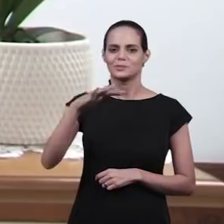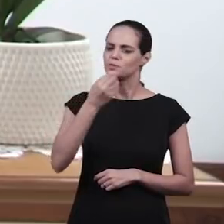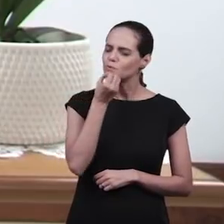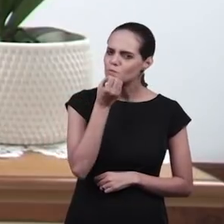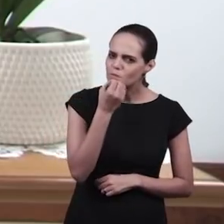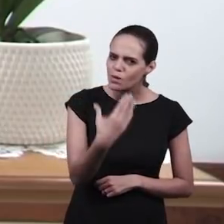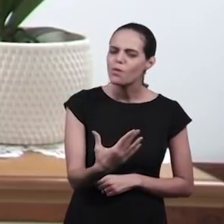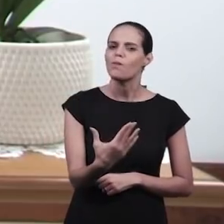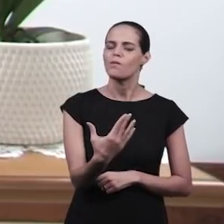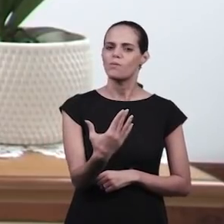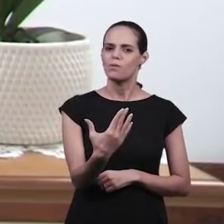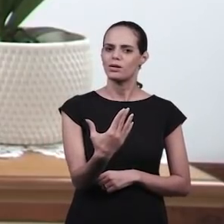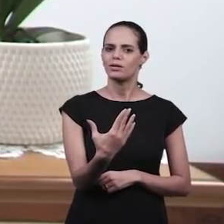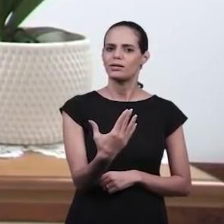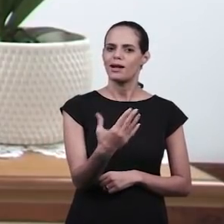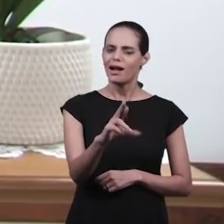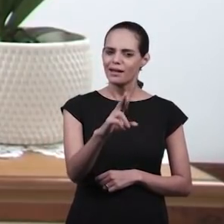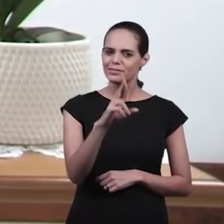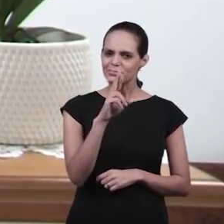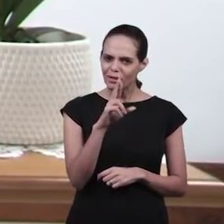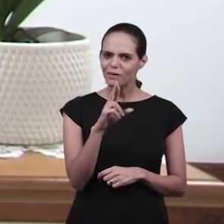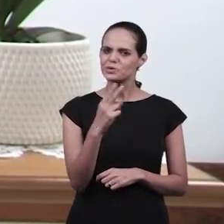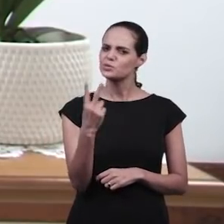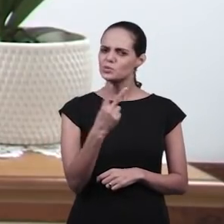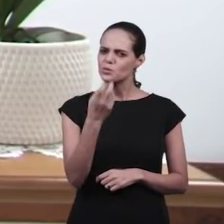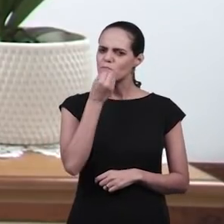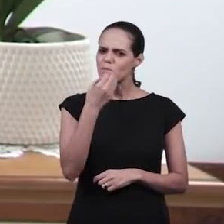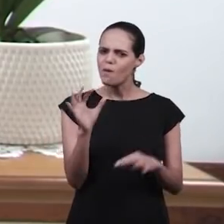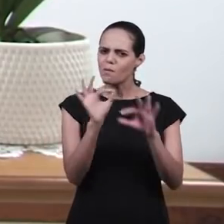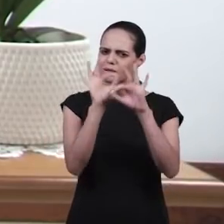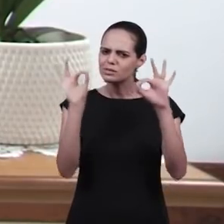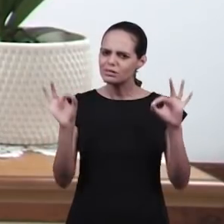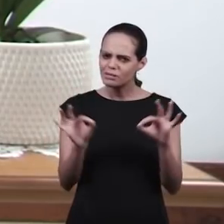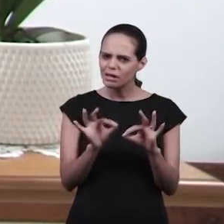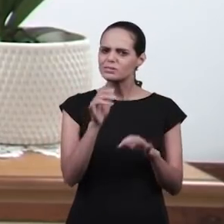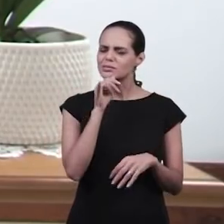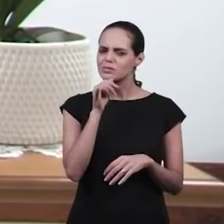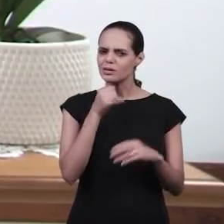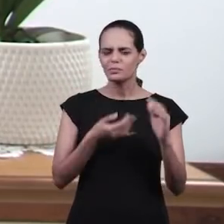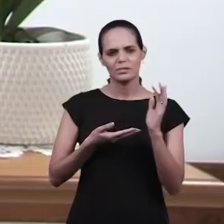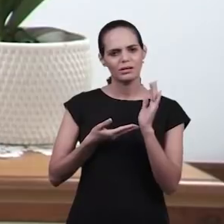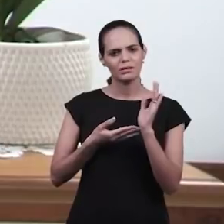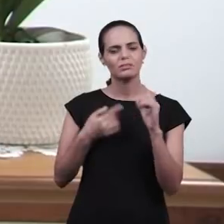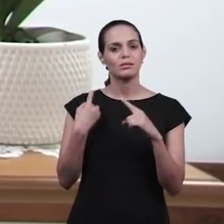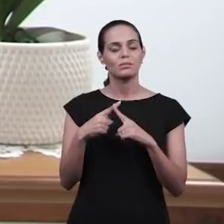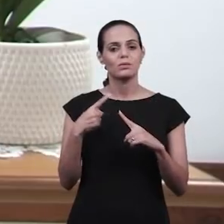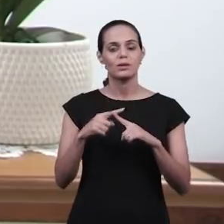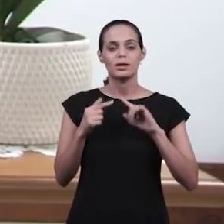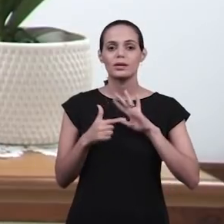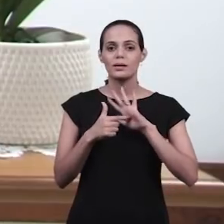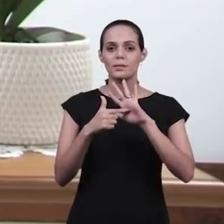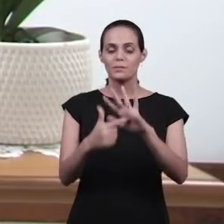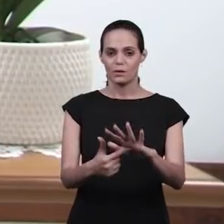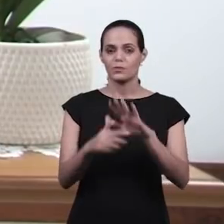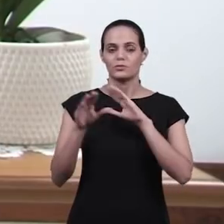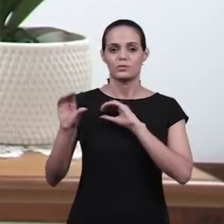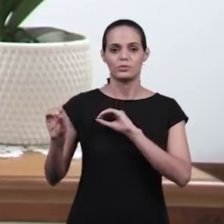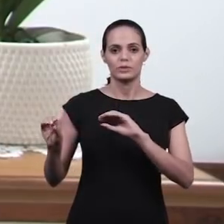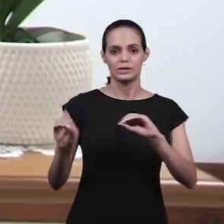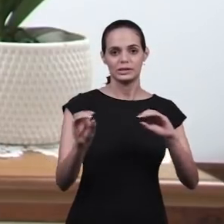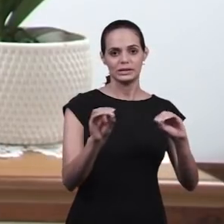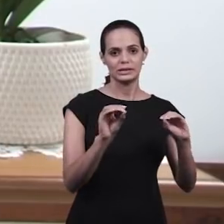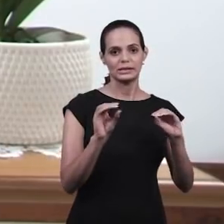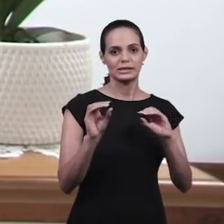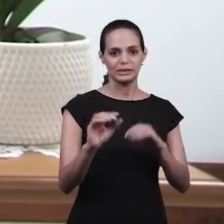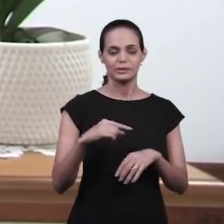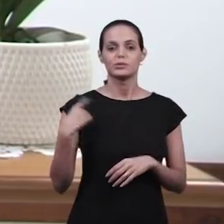Fábio Miguel, muito boa a sua resposta. E Ana Bordignon, excelente exemplo com as candeias, porque nos mostram muito bem